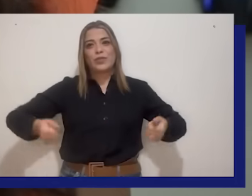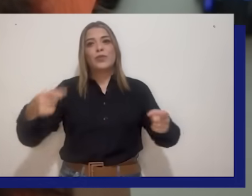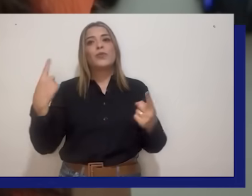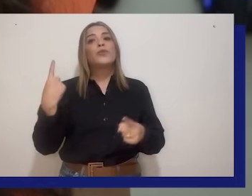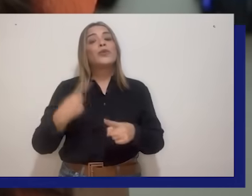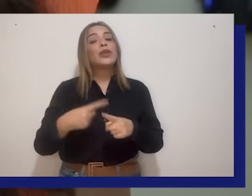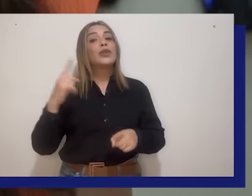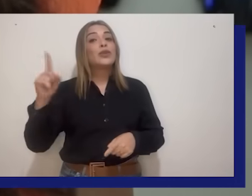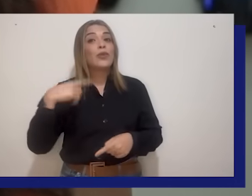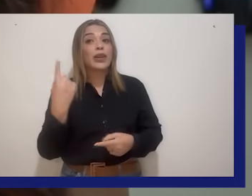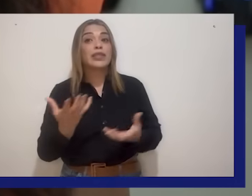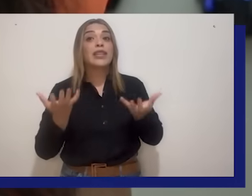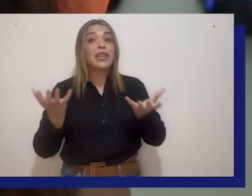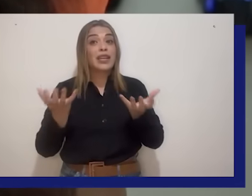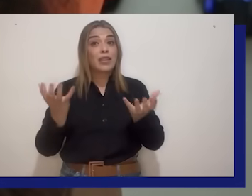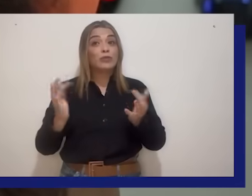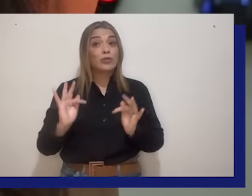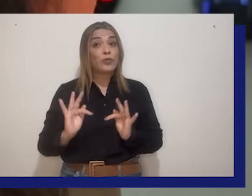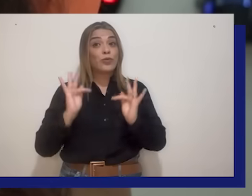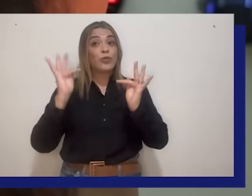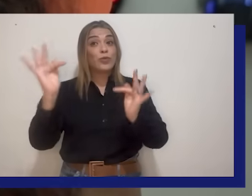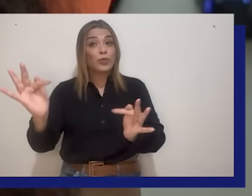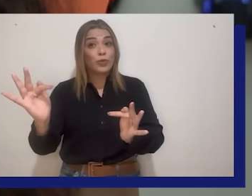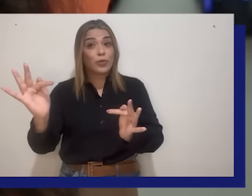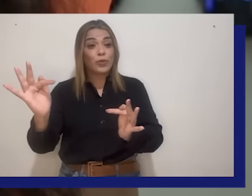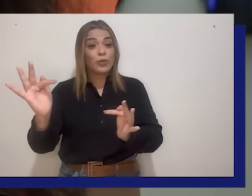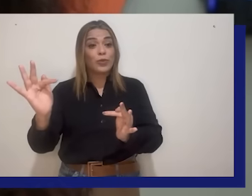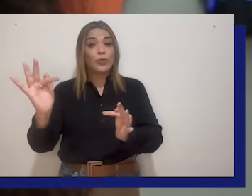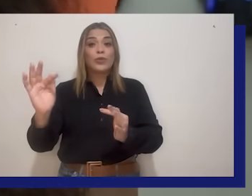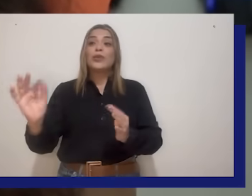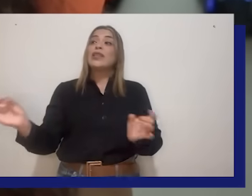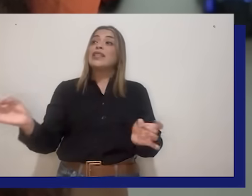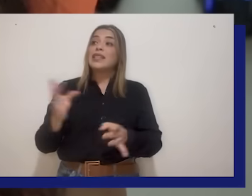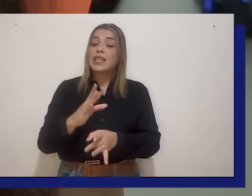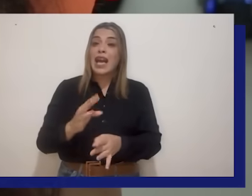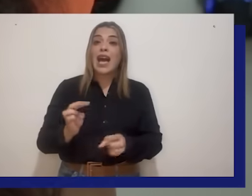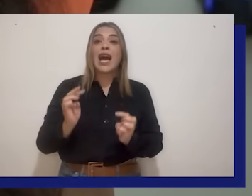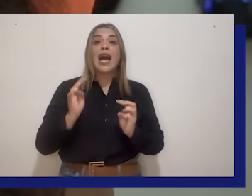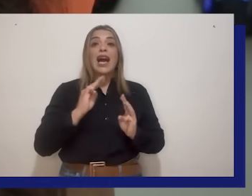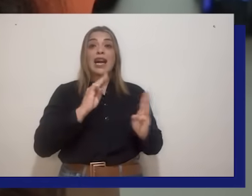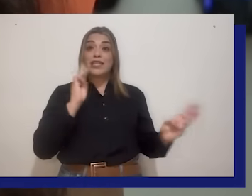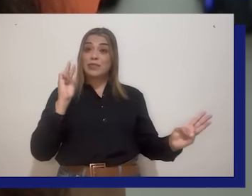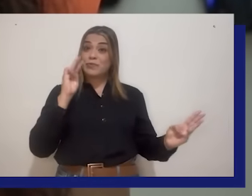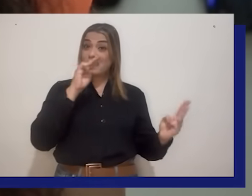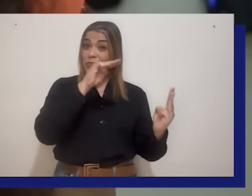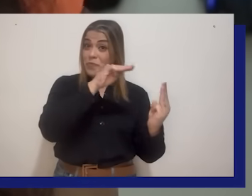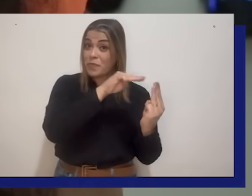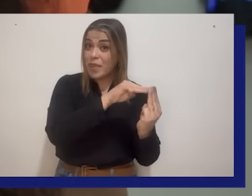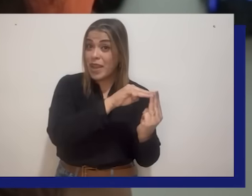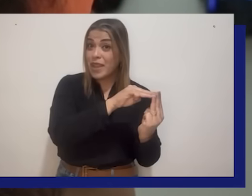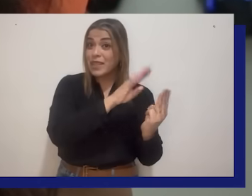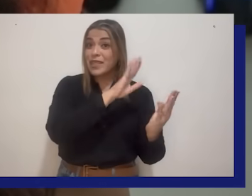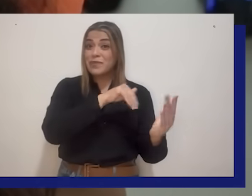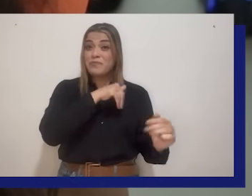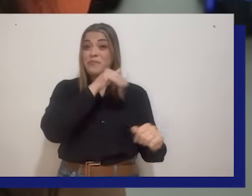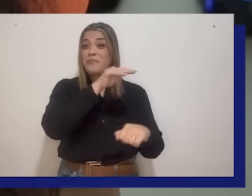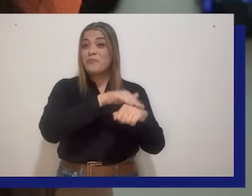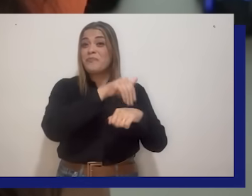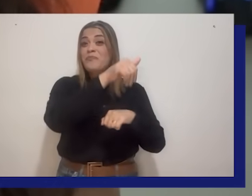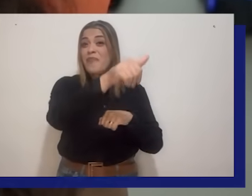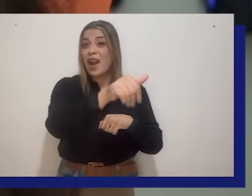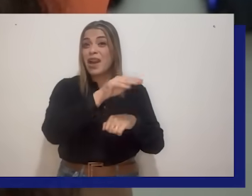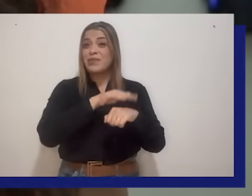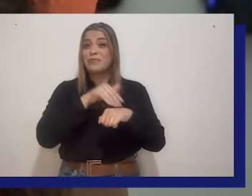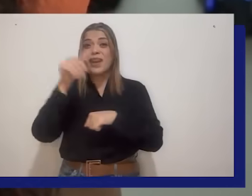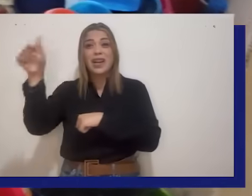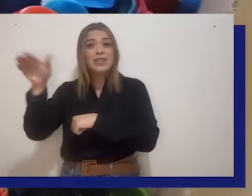é que no futuro a gente consiga cumprir essas metas, atingir as metas e cada vez superar as metas e